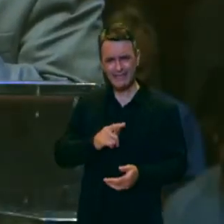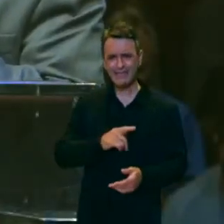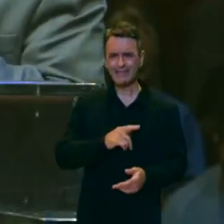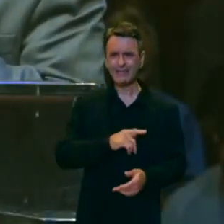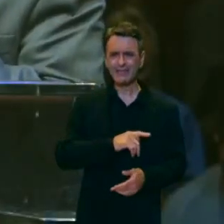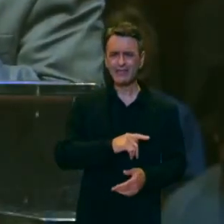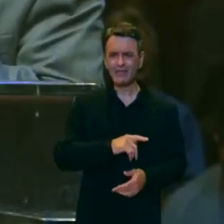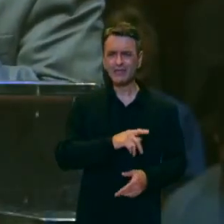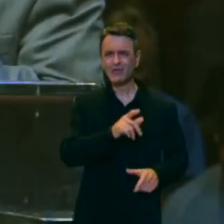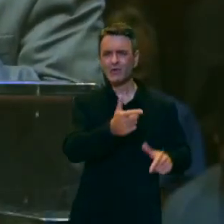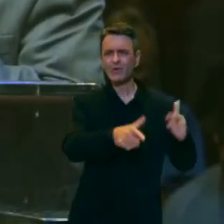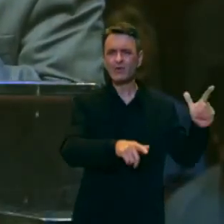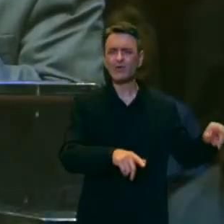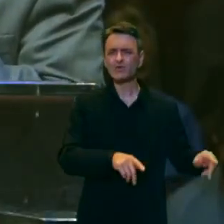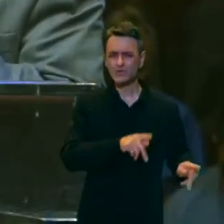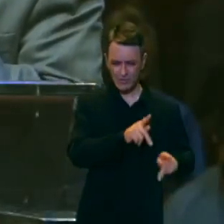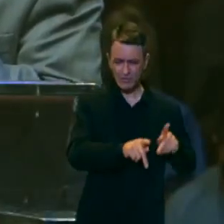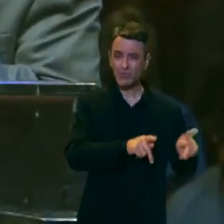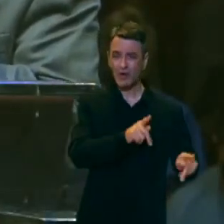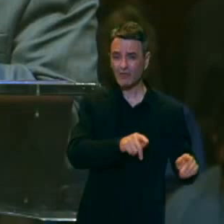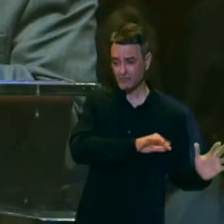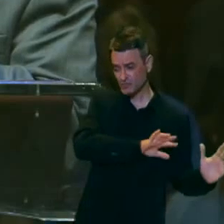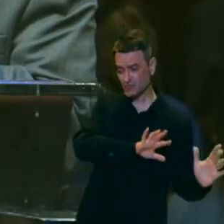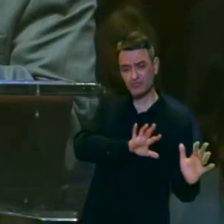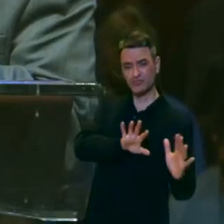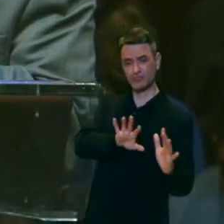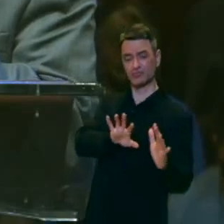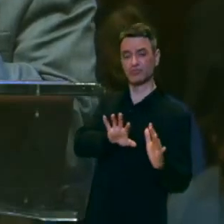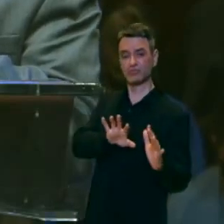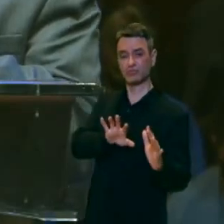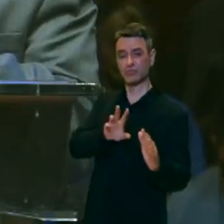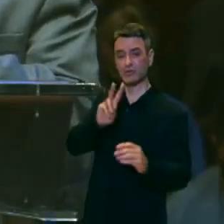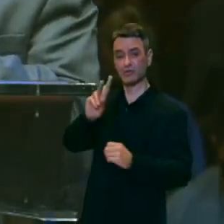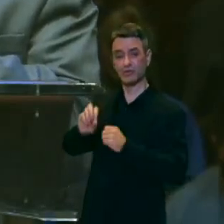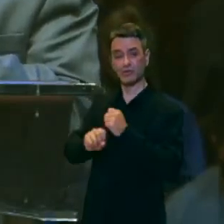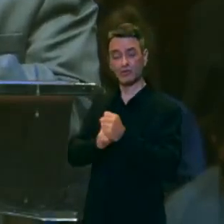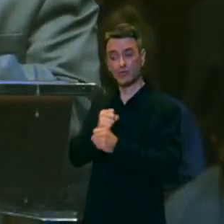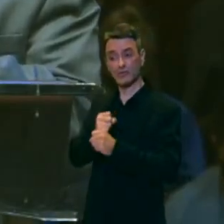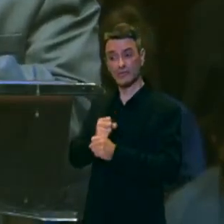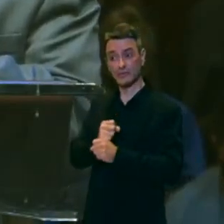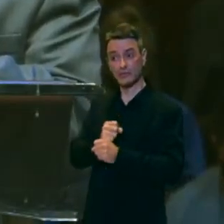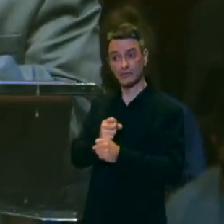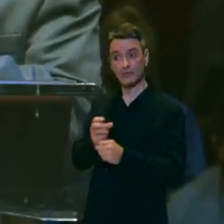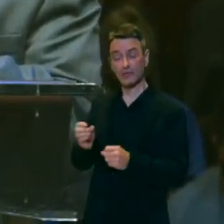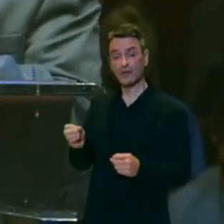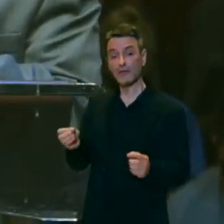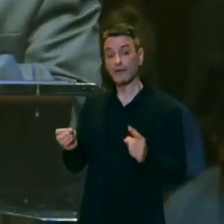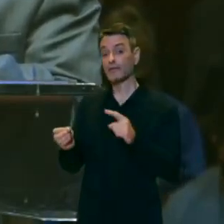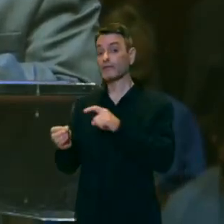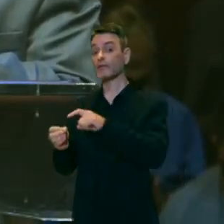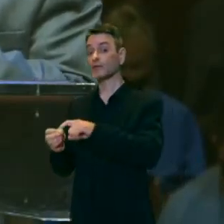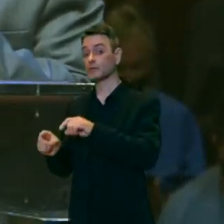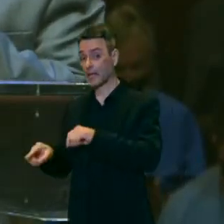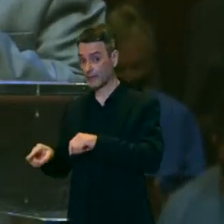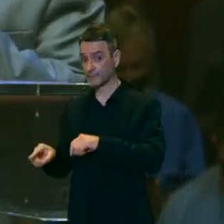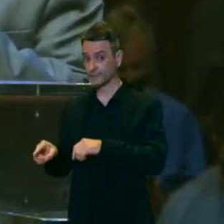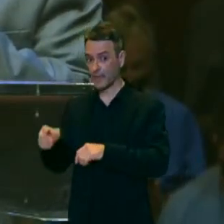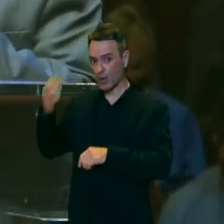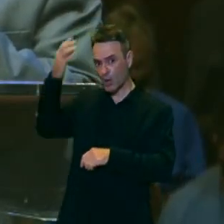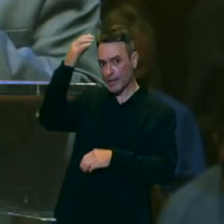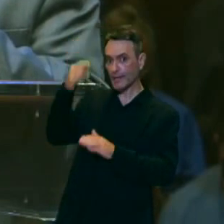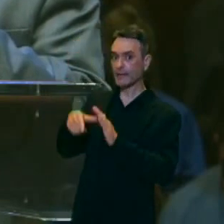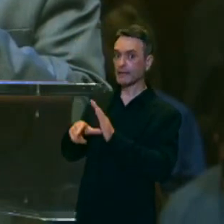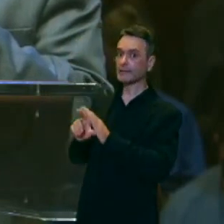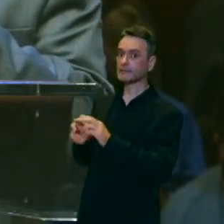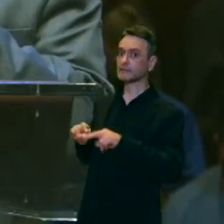eles diziam, daqui 2 anos, as relíquias vão voltar, o rei que foi deposto, que está lá preso, não é? Na verdade